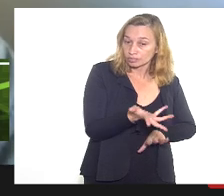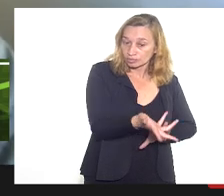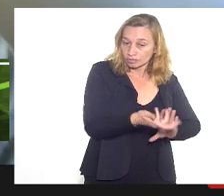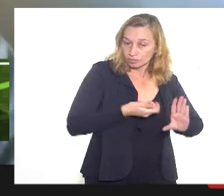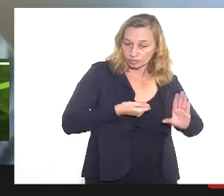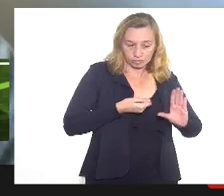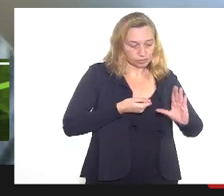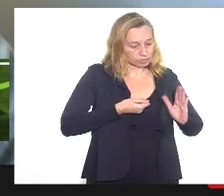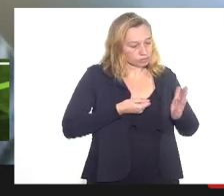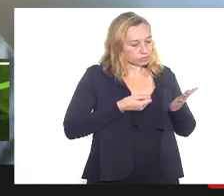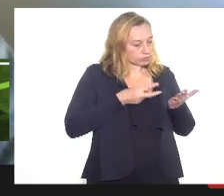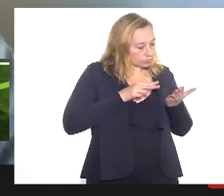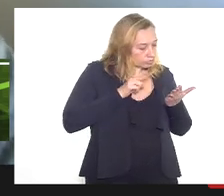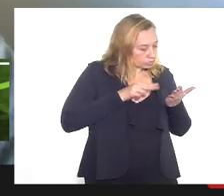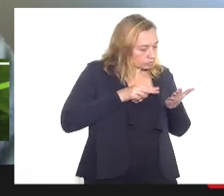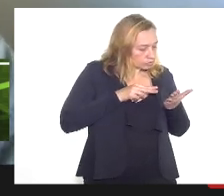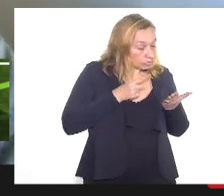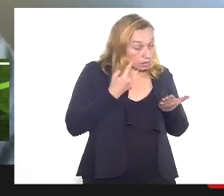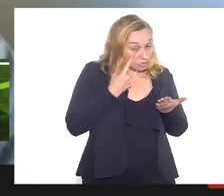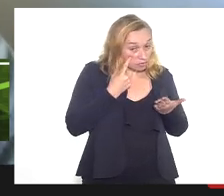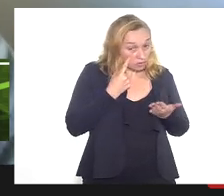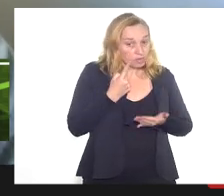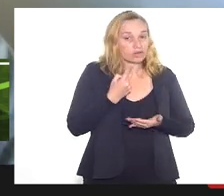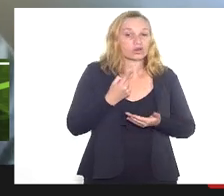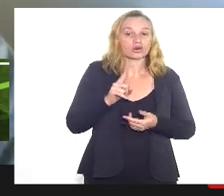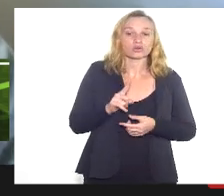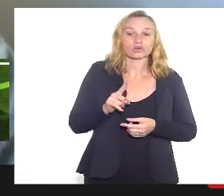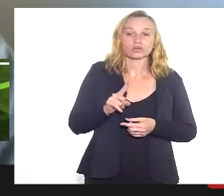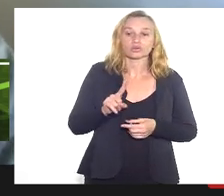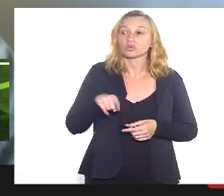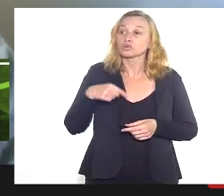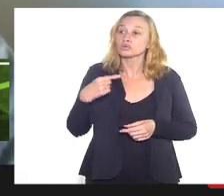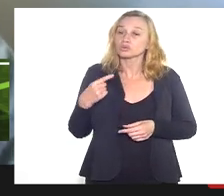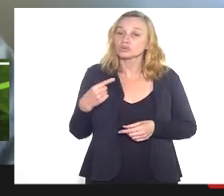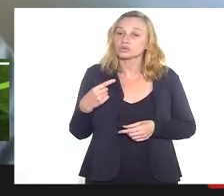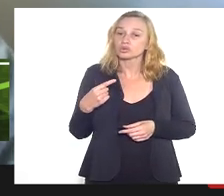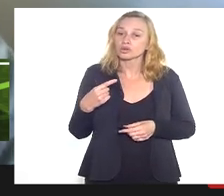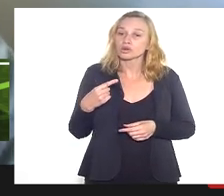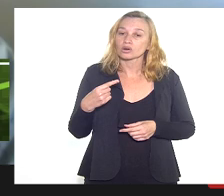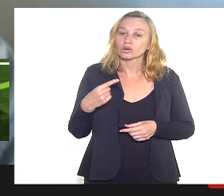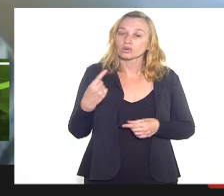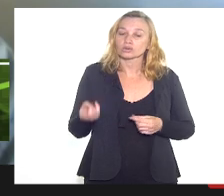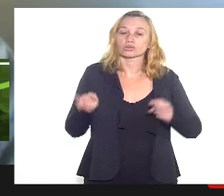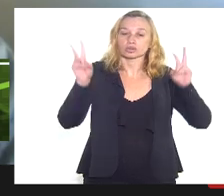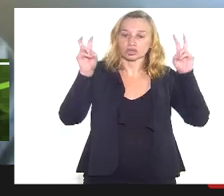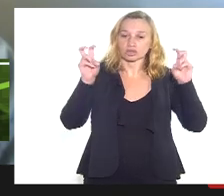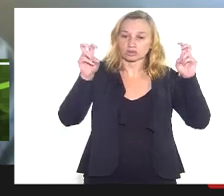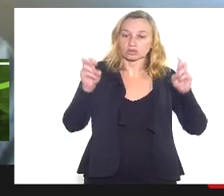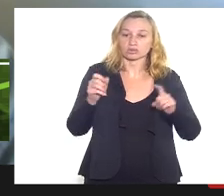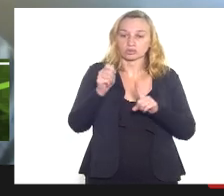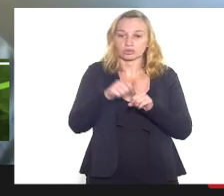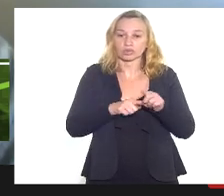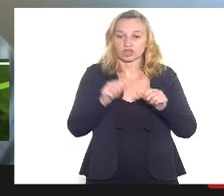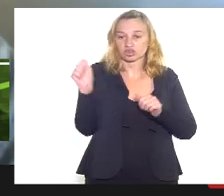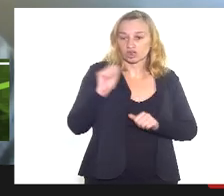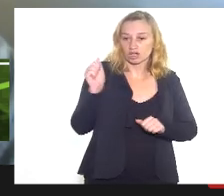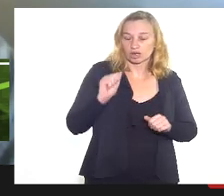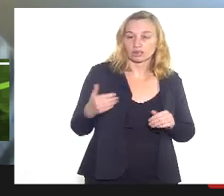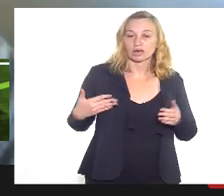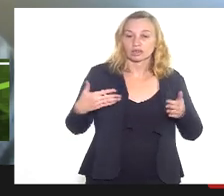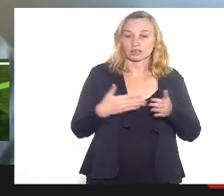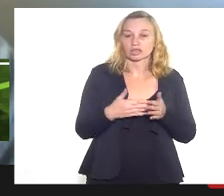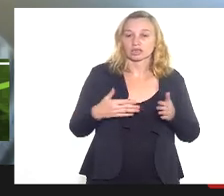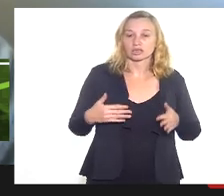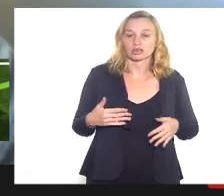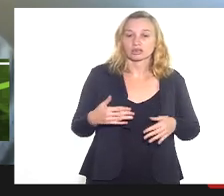e definir os próximos passos para o mês de agosto, até a chegada